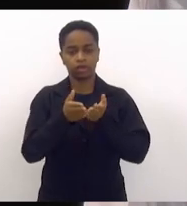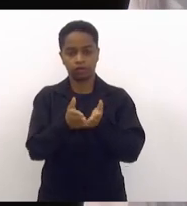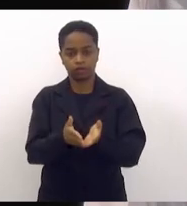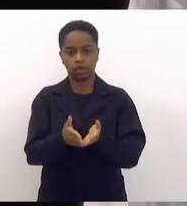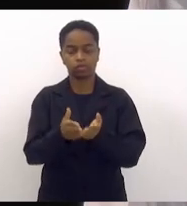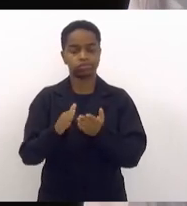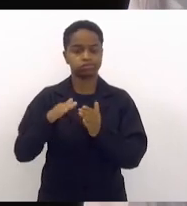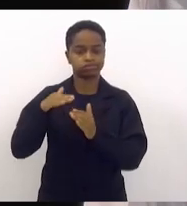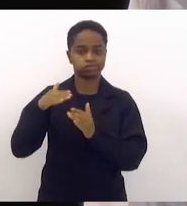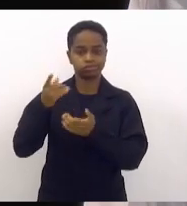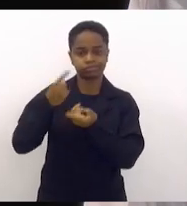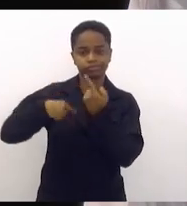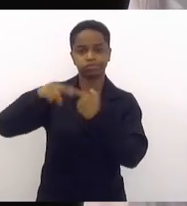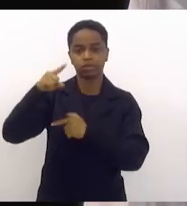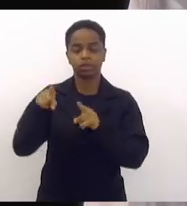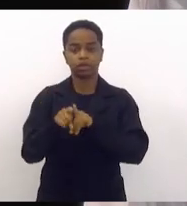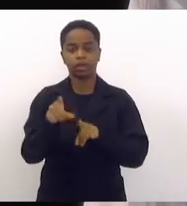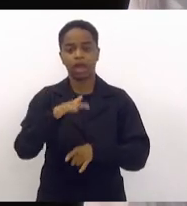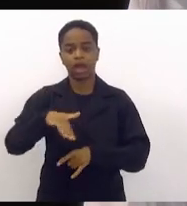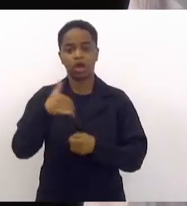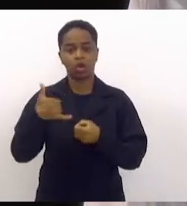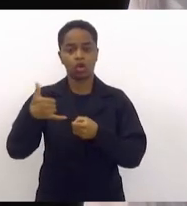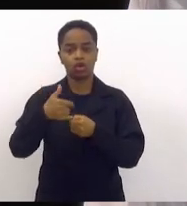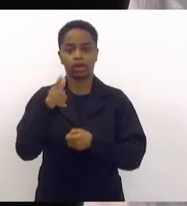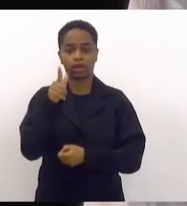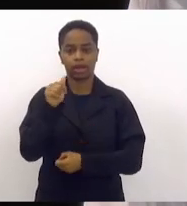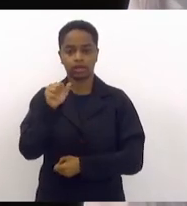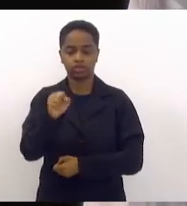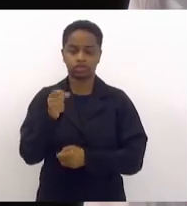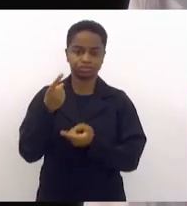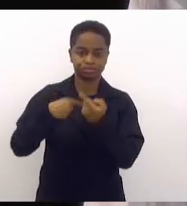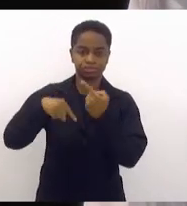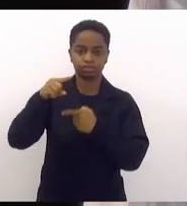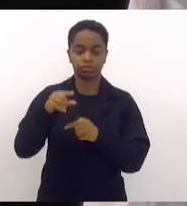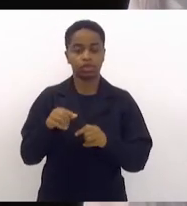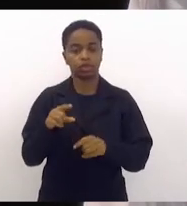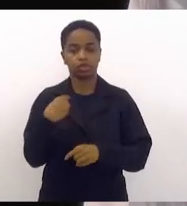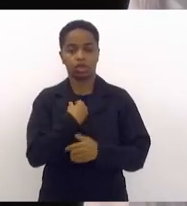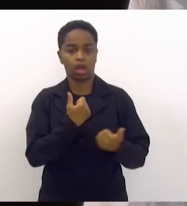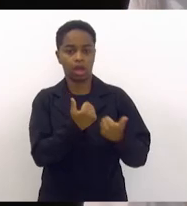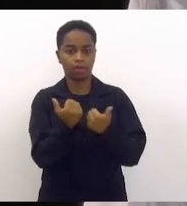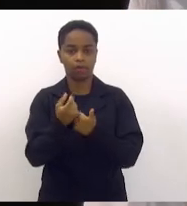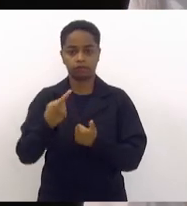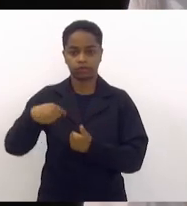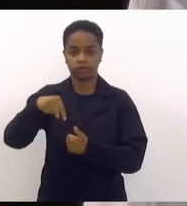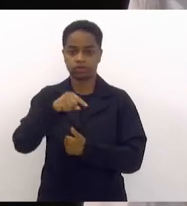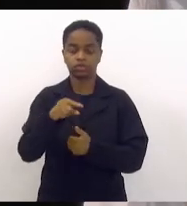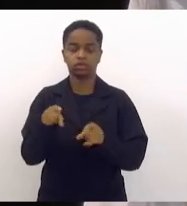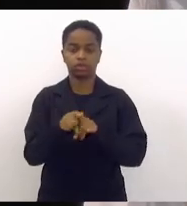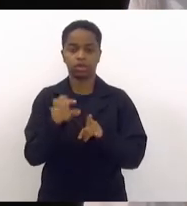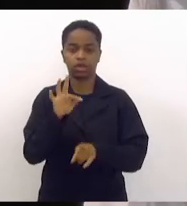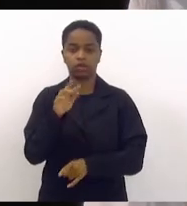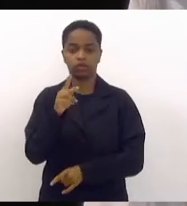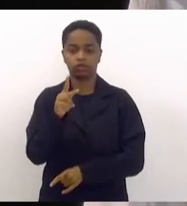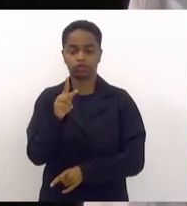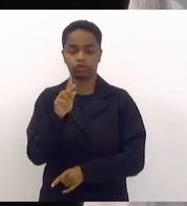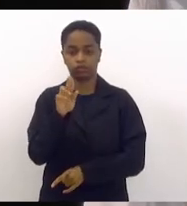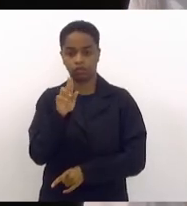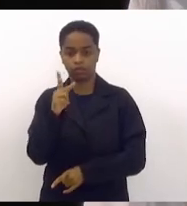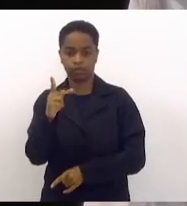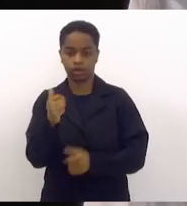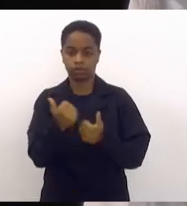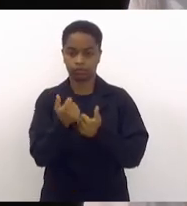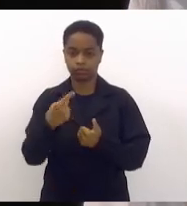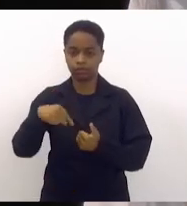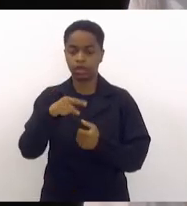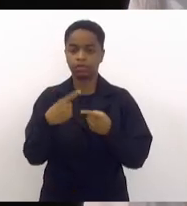bombando e o nosso setor de ol gás bombando contem com o cind Petro NF contem com a fup porque Lembrando que sozinho Nós não somos